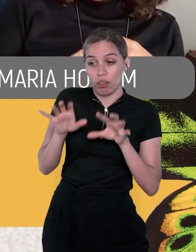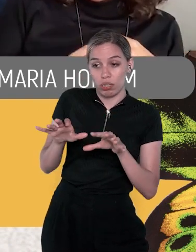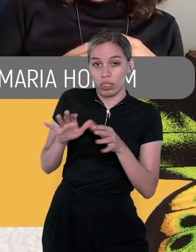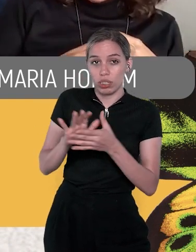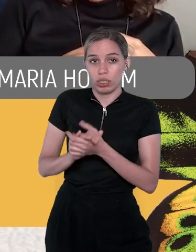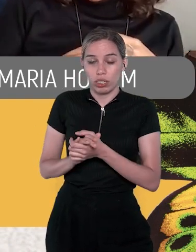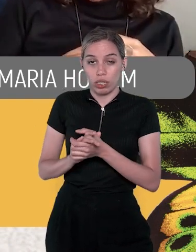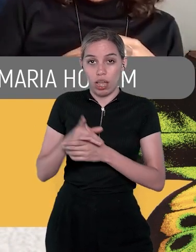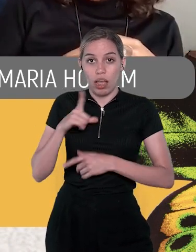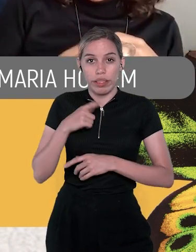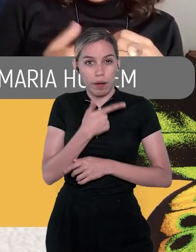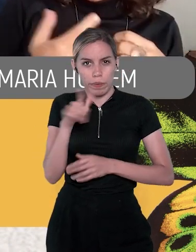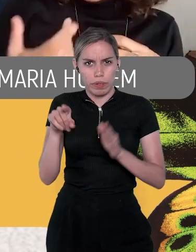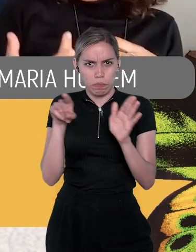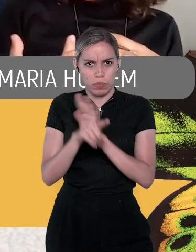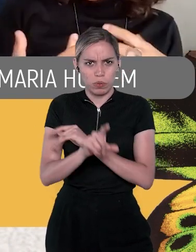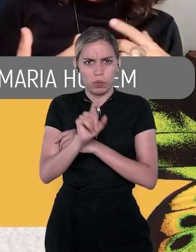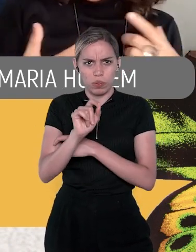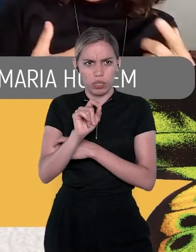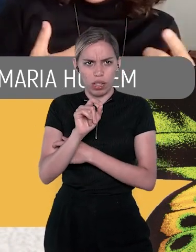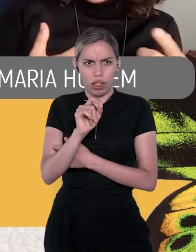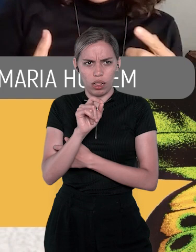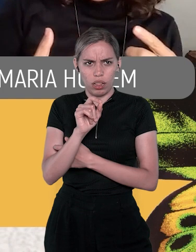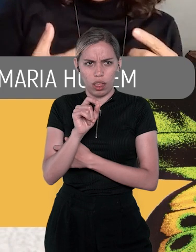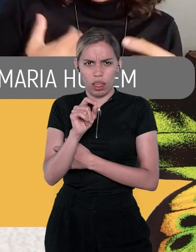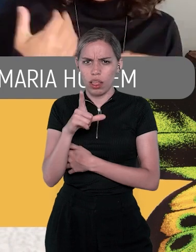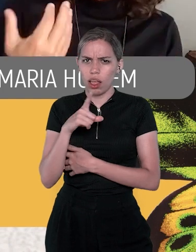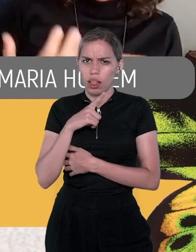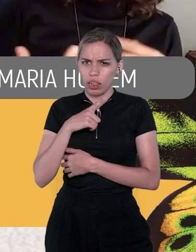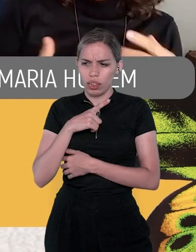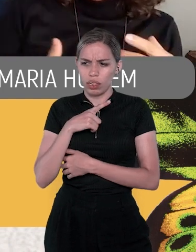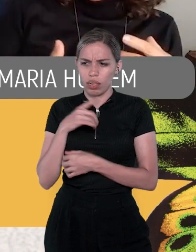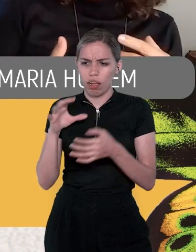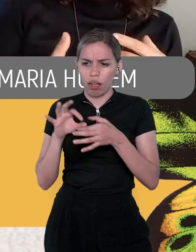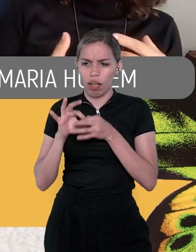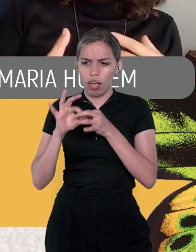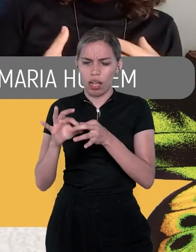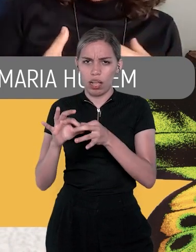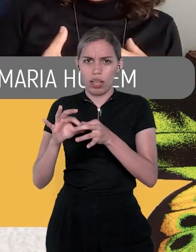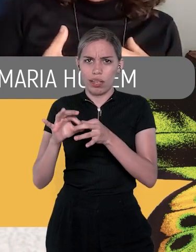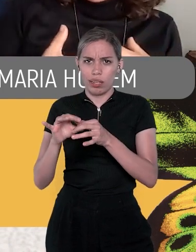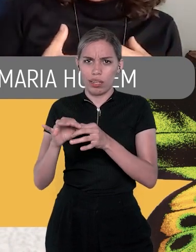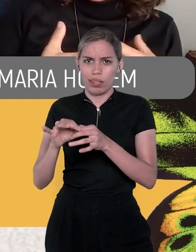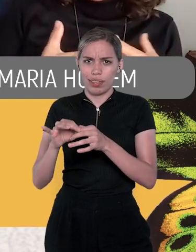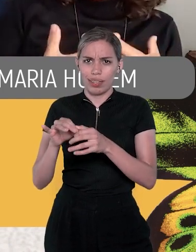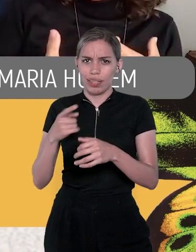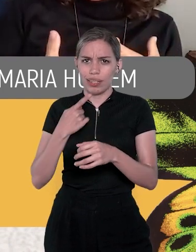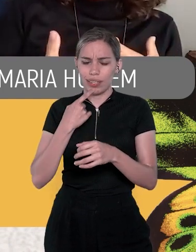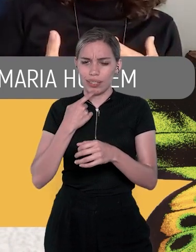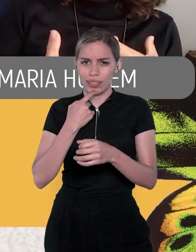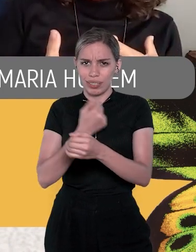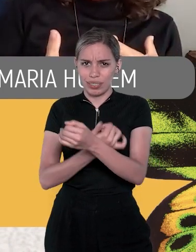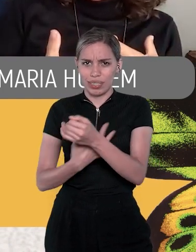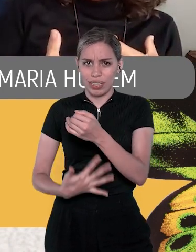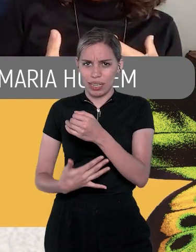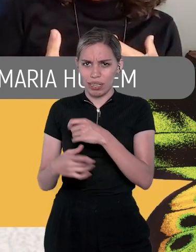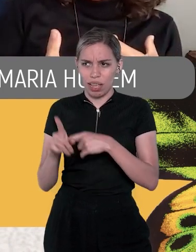Aí eu tenho uma outra pergunta que é difícil, que é, será que os elos de sangue são